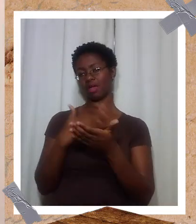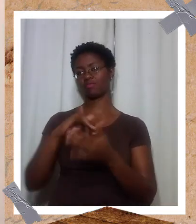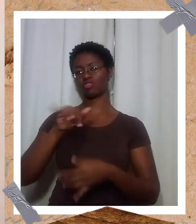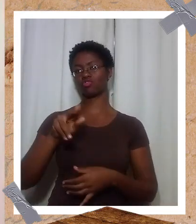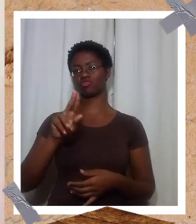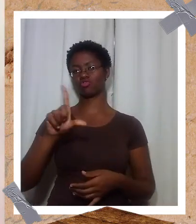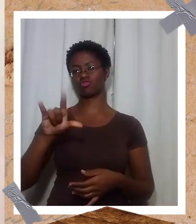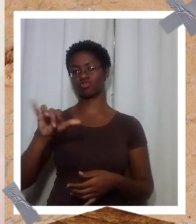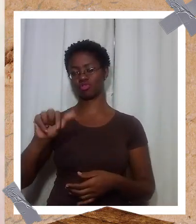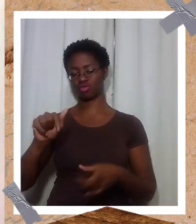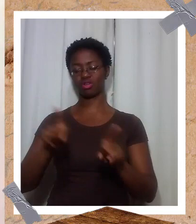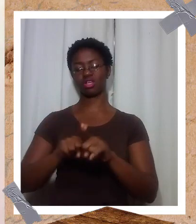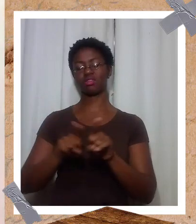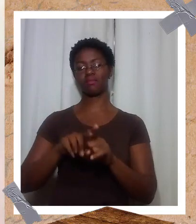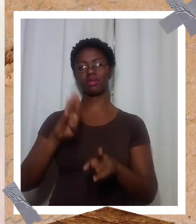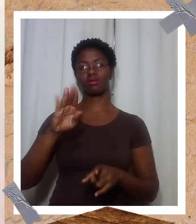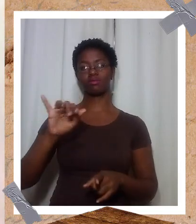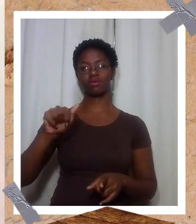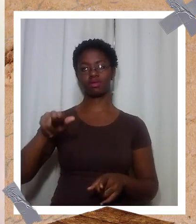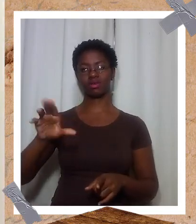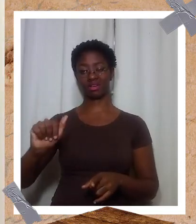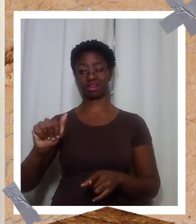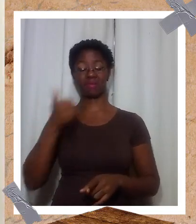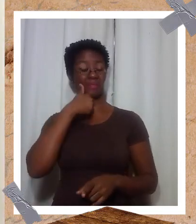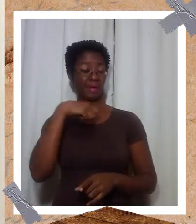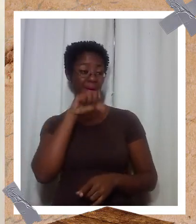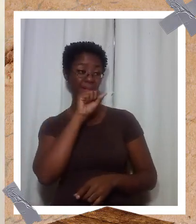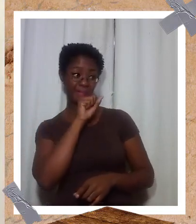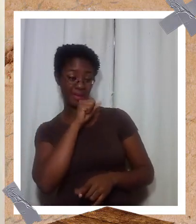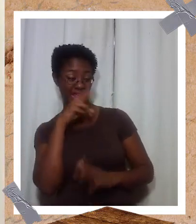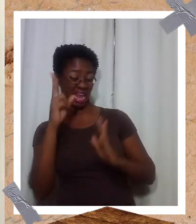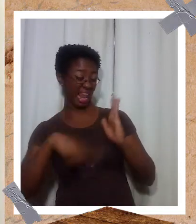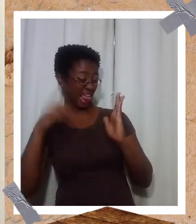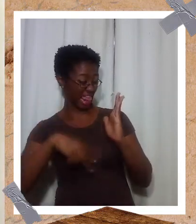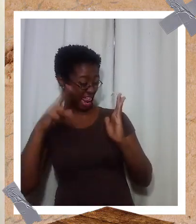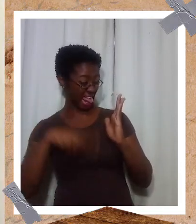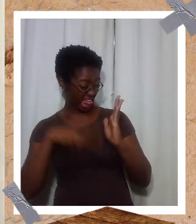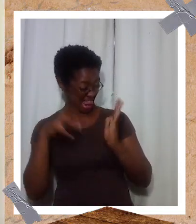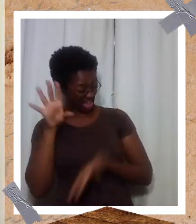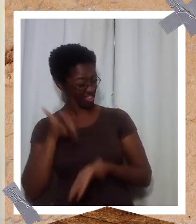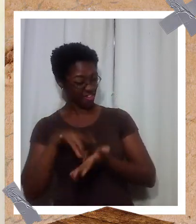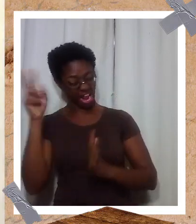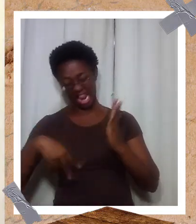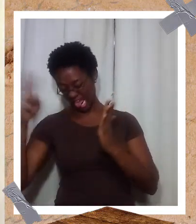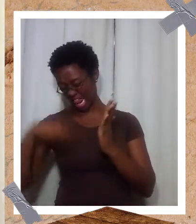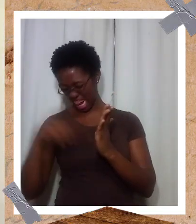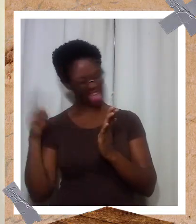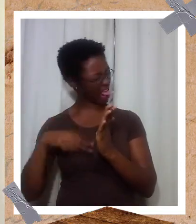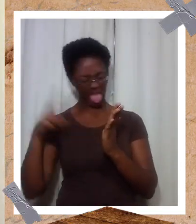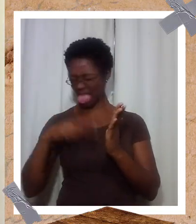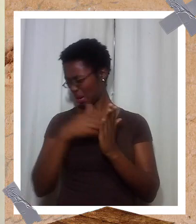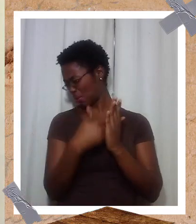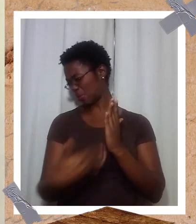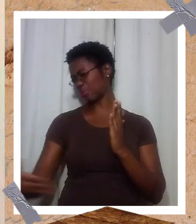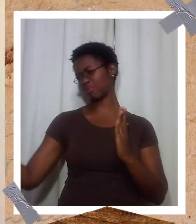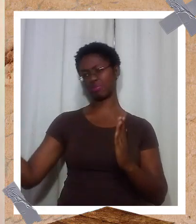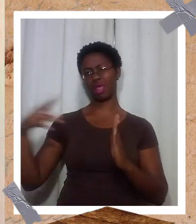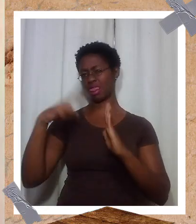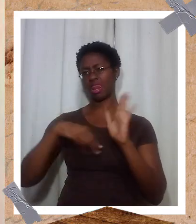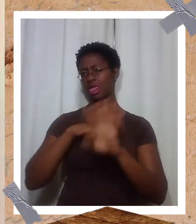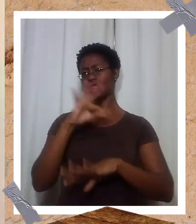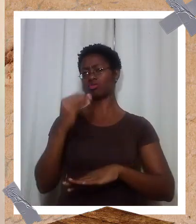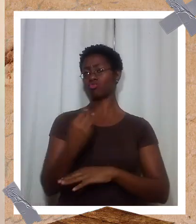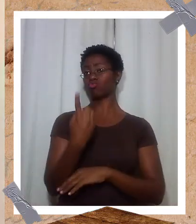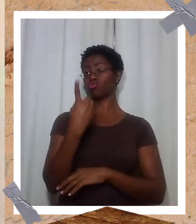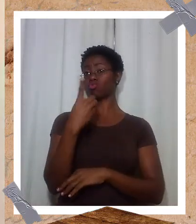ela gostava muito de ler. Entendeu? Minha mãe era leitora mesmo, de ler um livro desse num dia só,